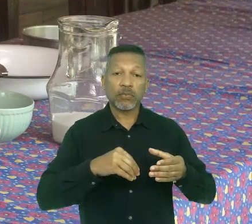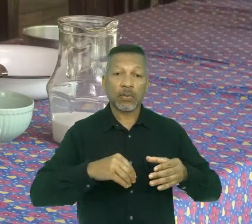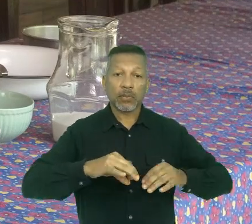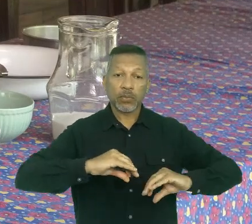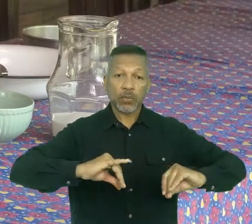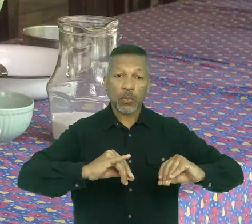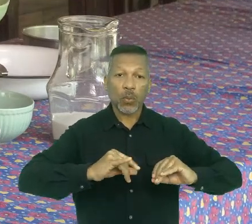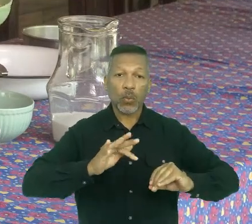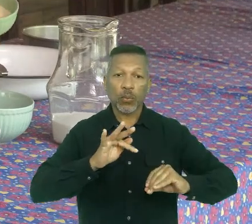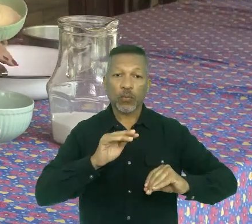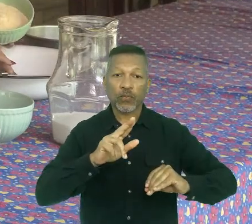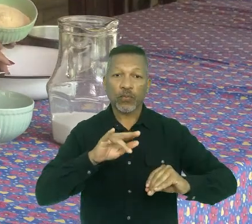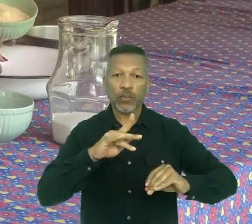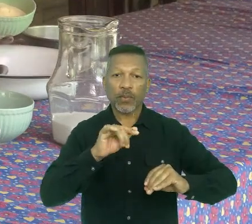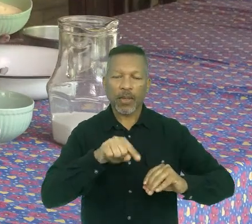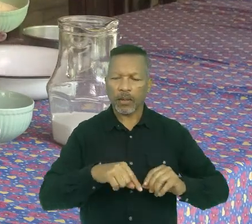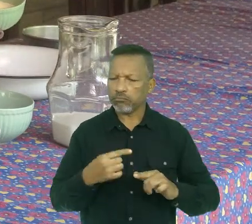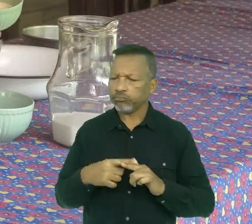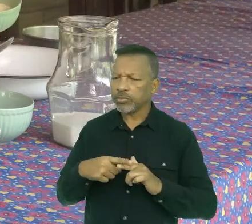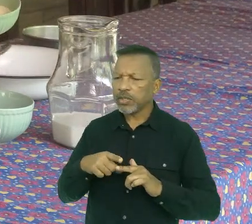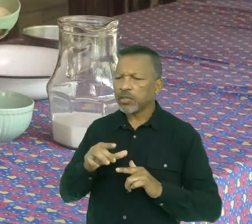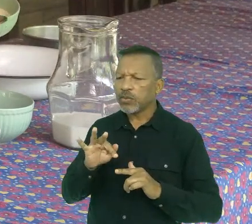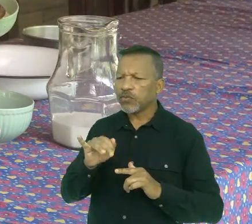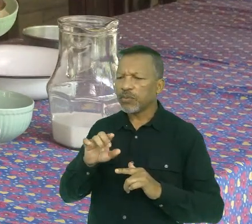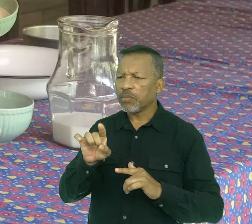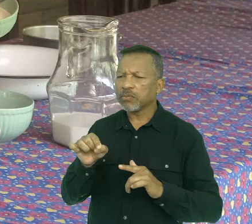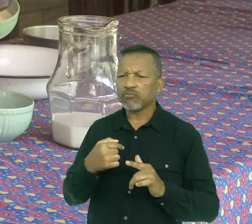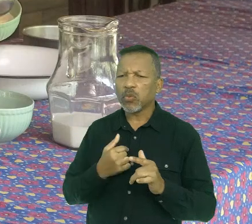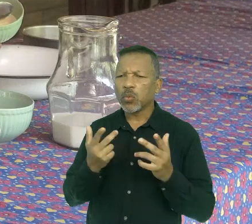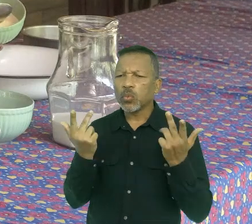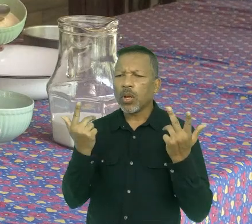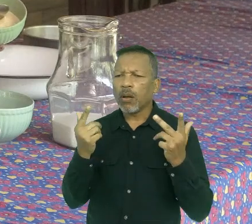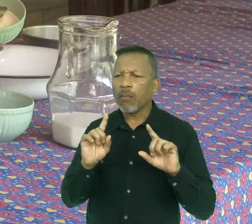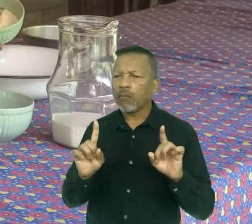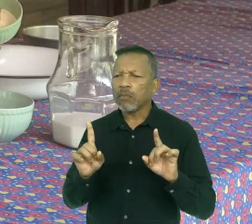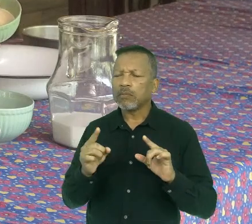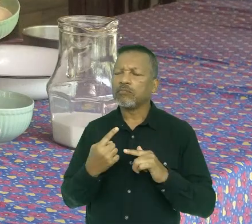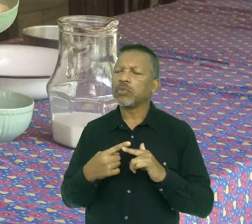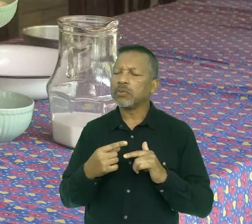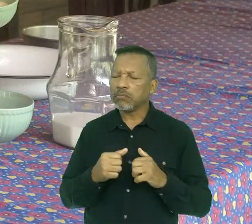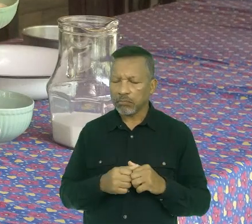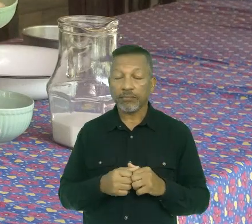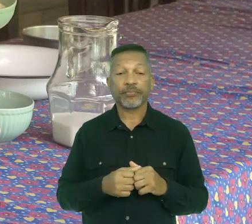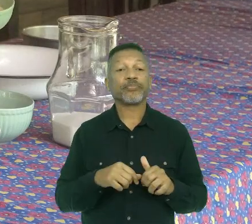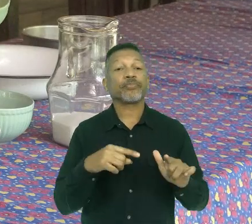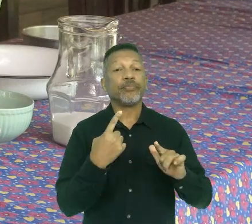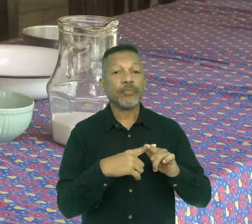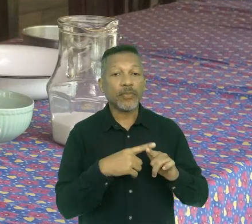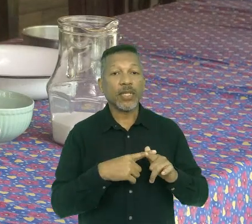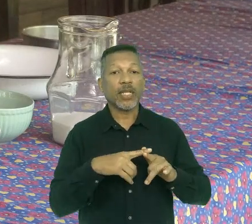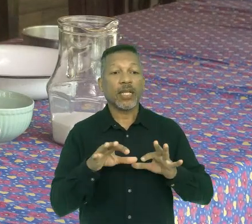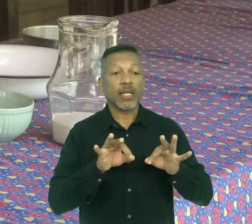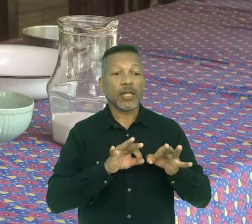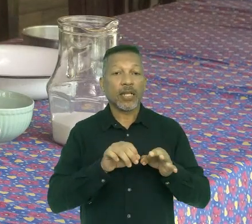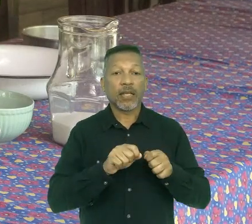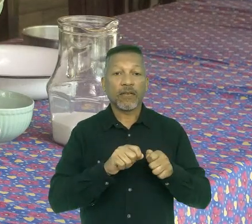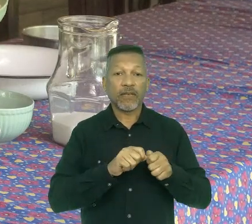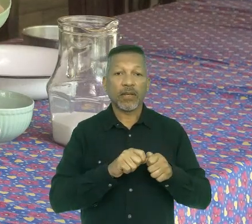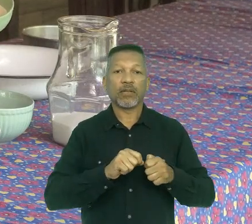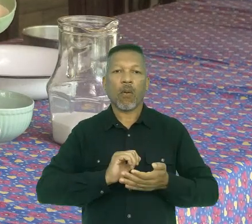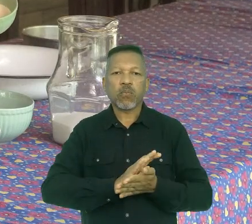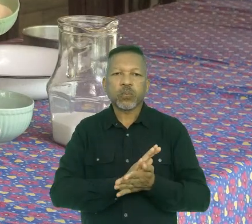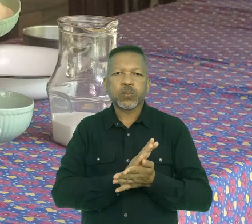fubá. E por que esse fubá não é o fubá comum, Perpétuo? Porque ele é feito com moinho de